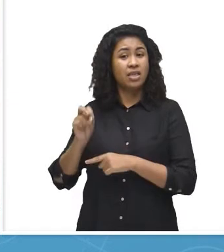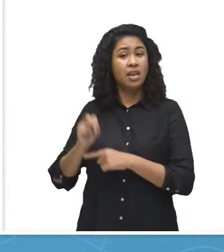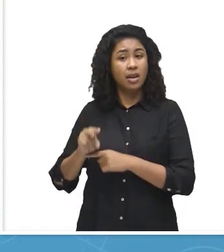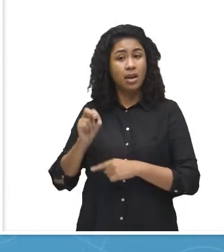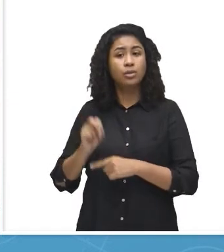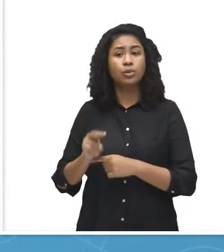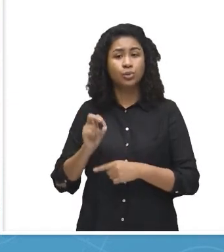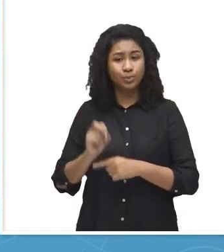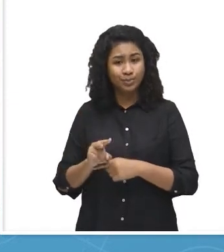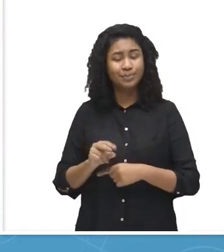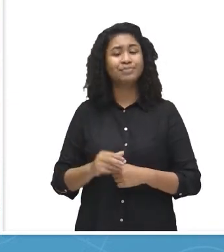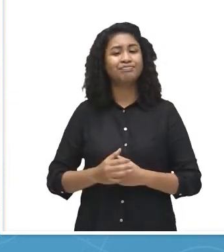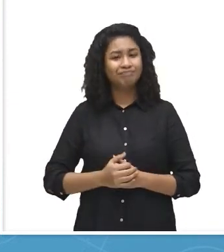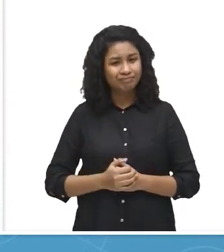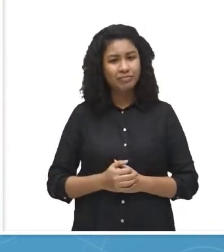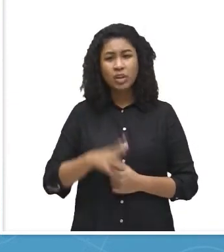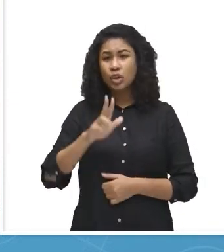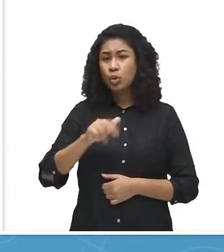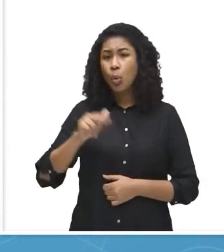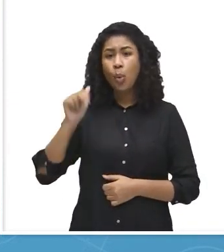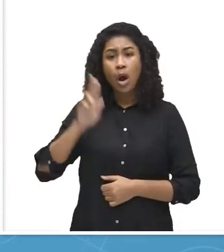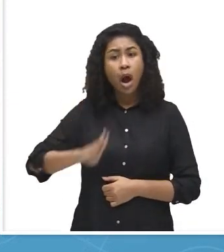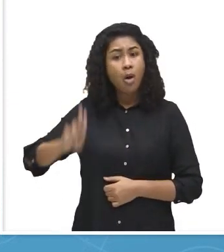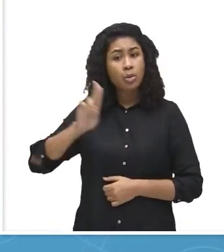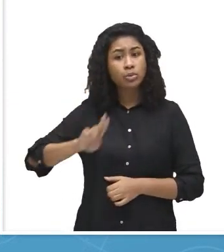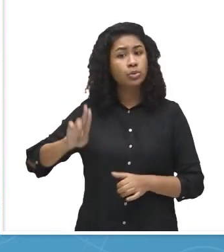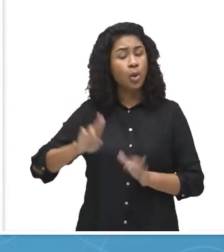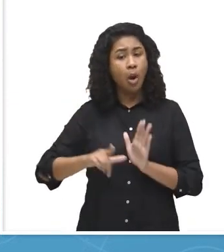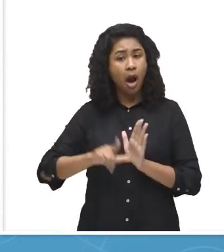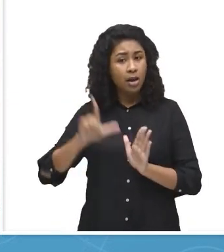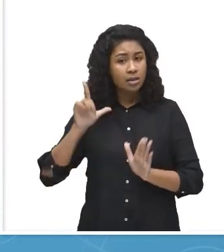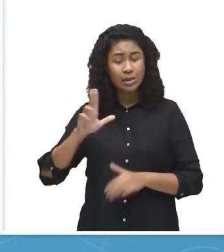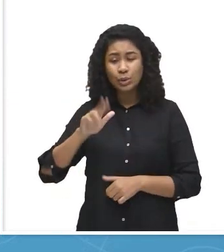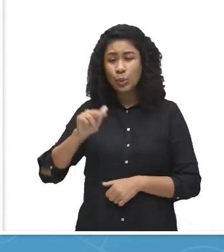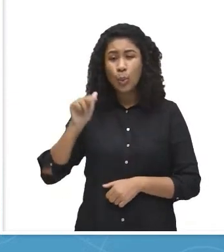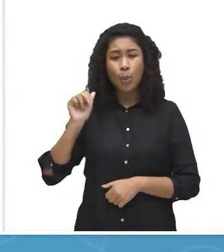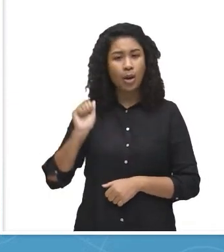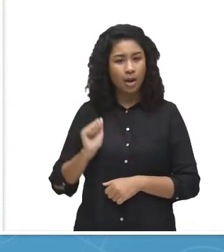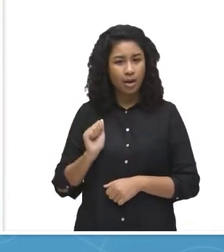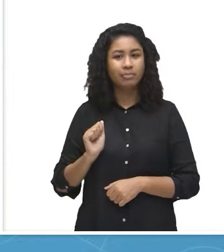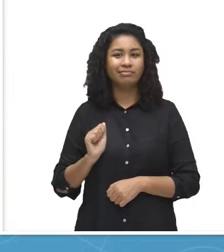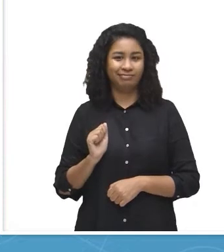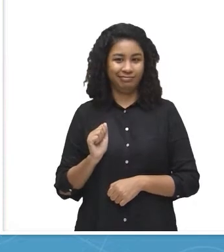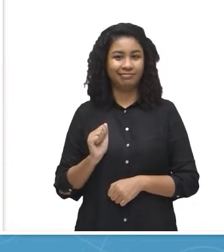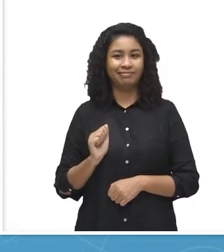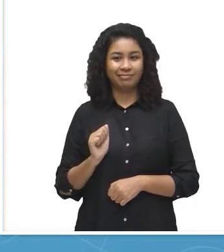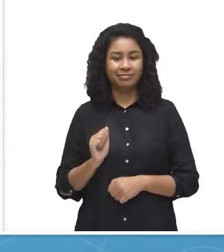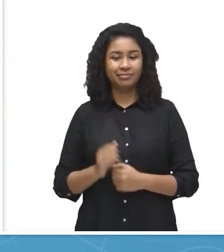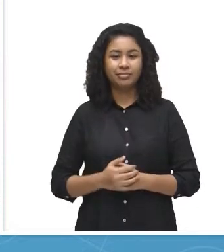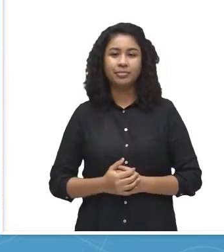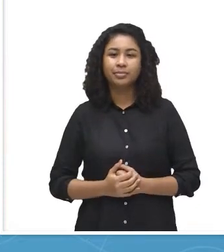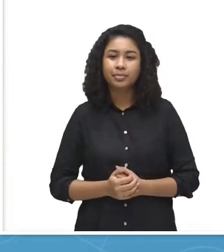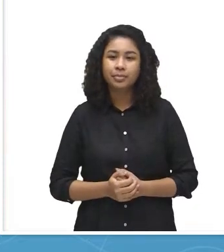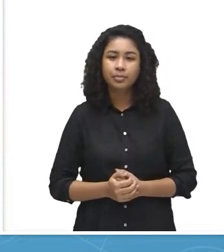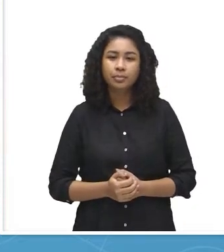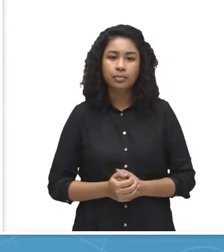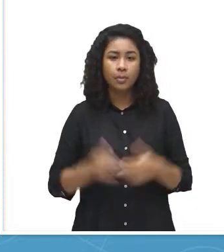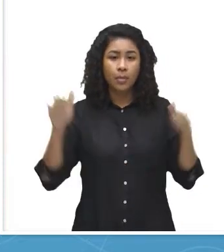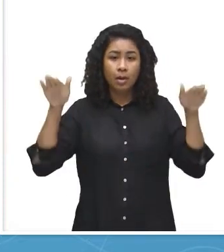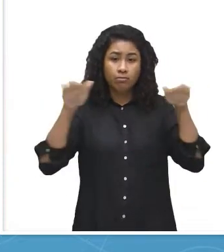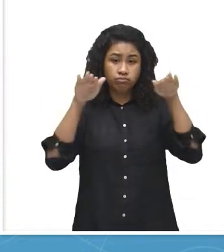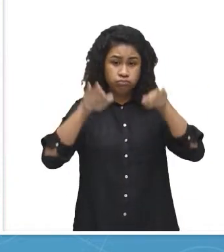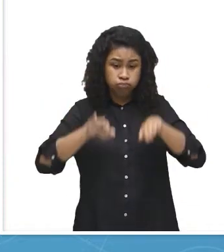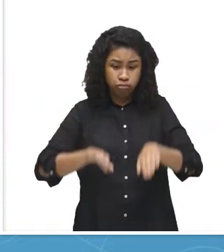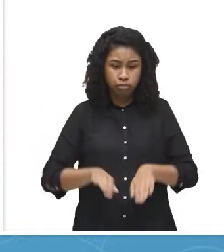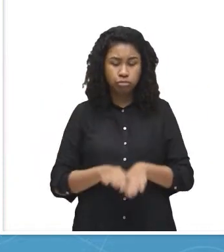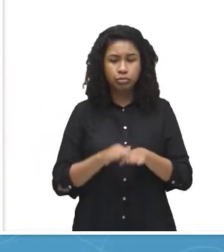nunca, a princípio, tinha sido usado em uma guerra de larga escala, por assim dizer. As trincheiras eram